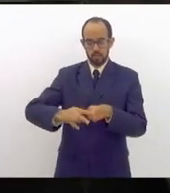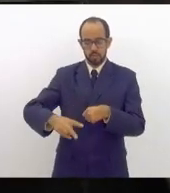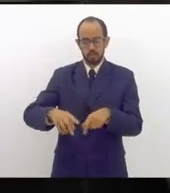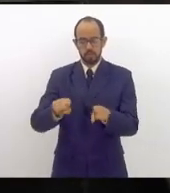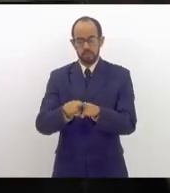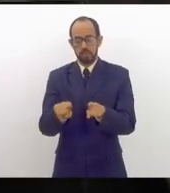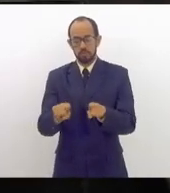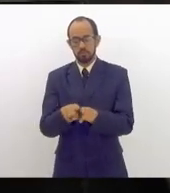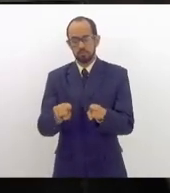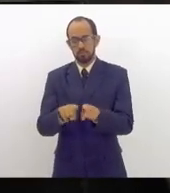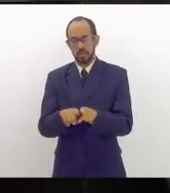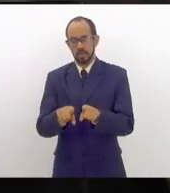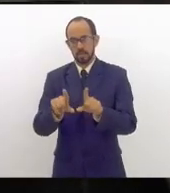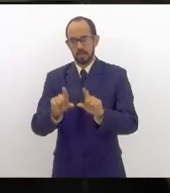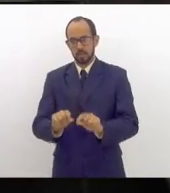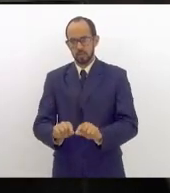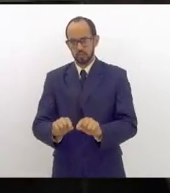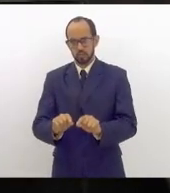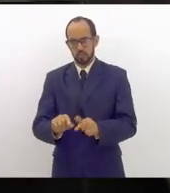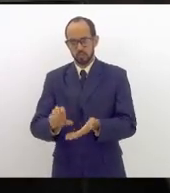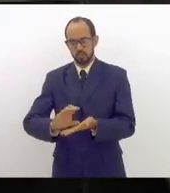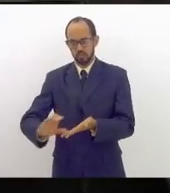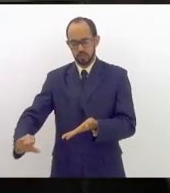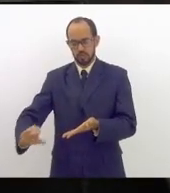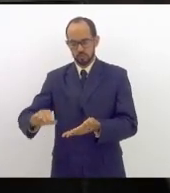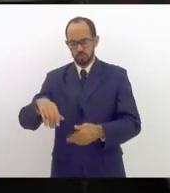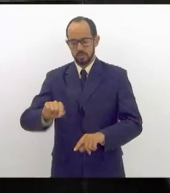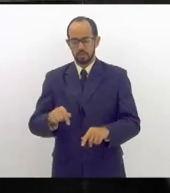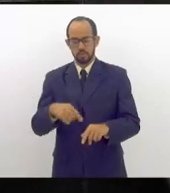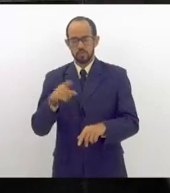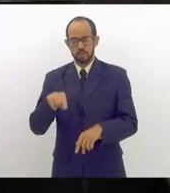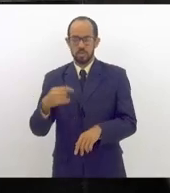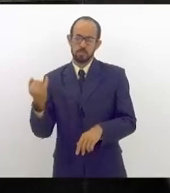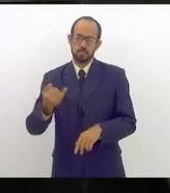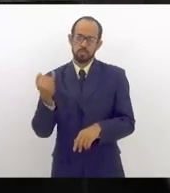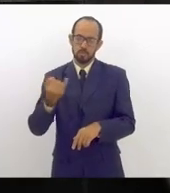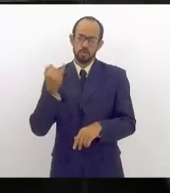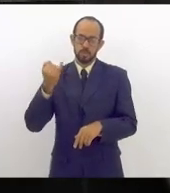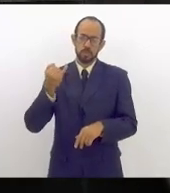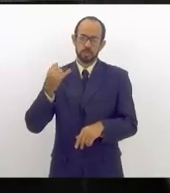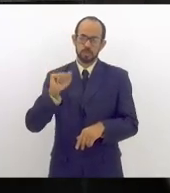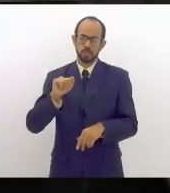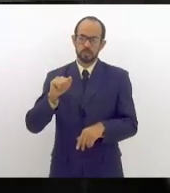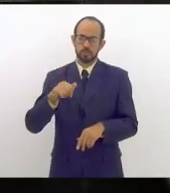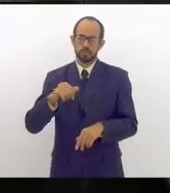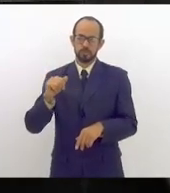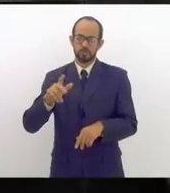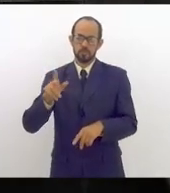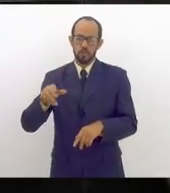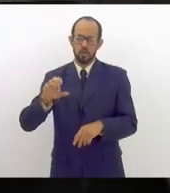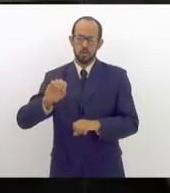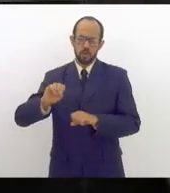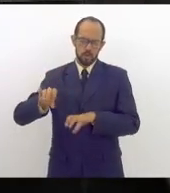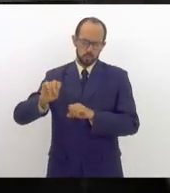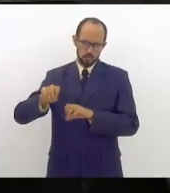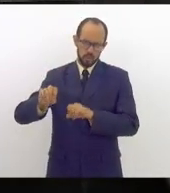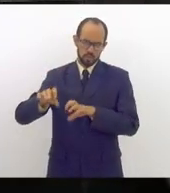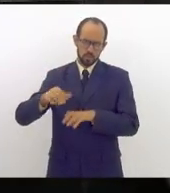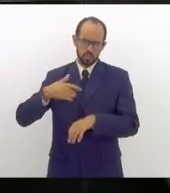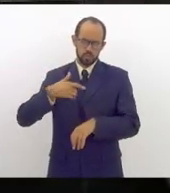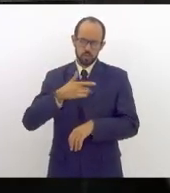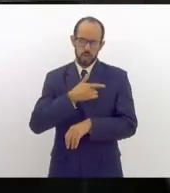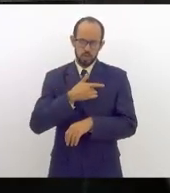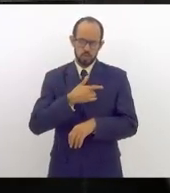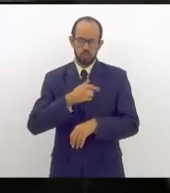também na redução de investimentos tão fundamentais e importantes como educação,